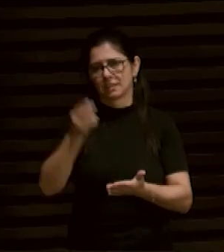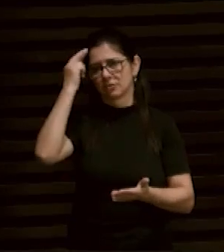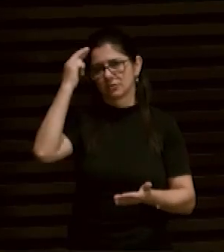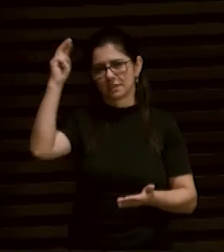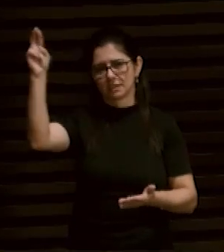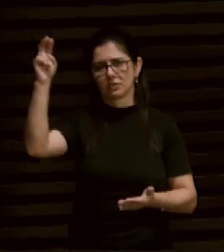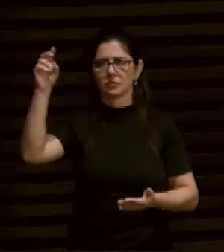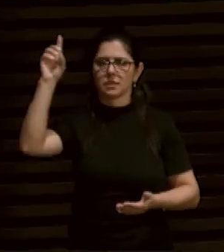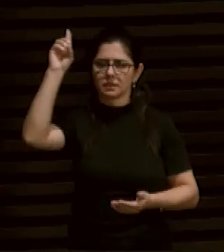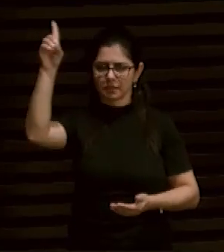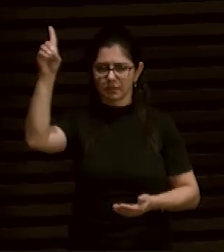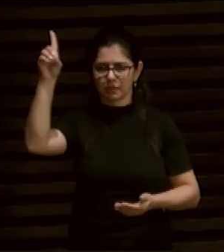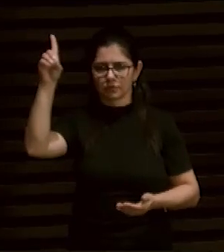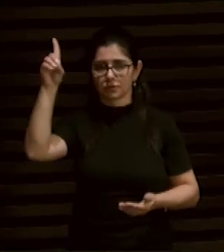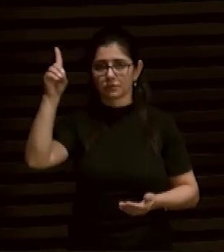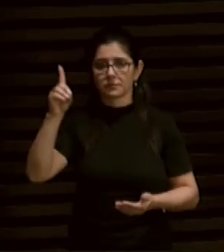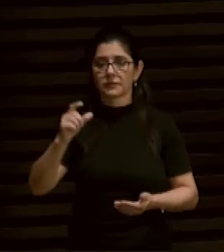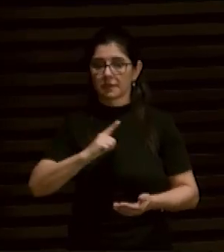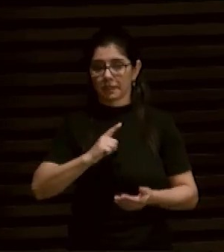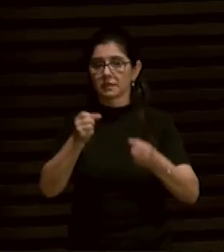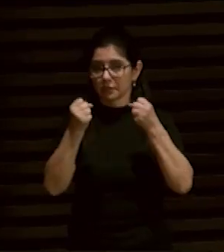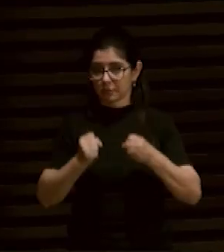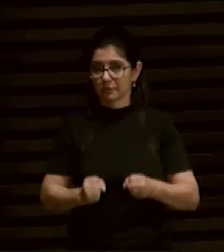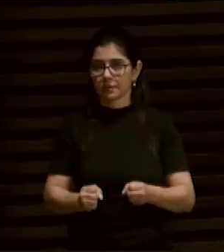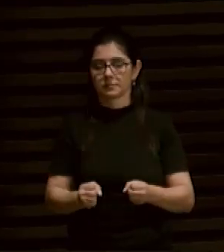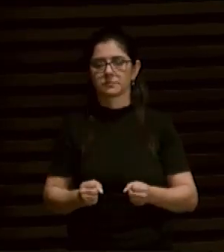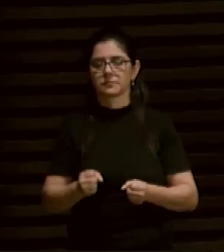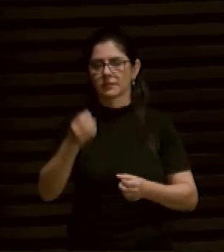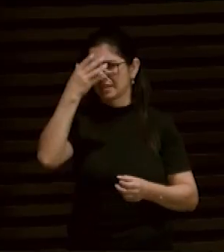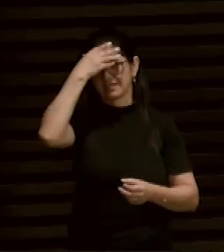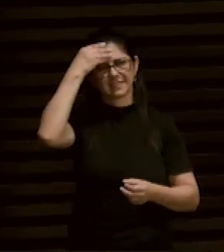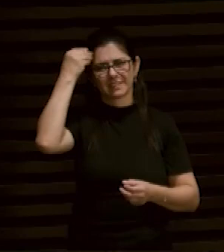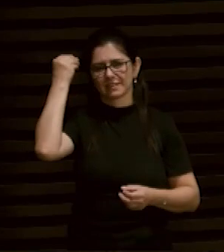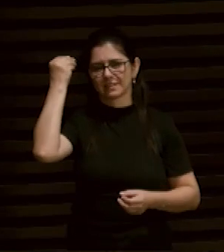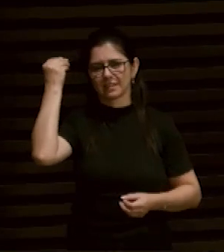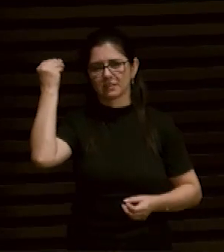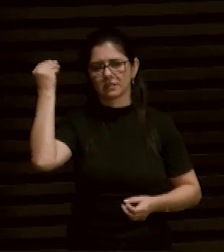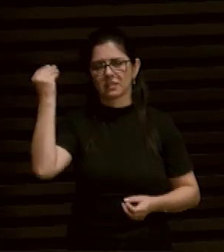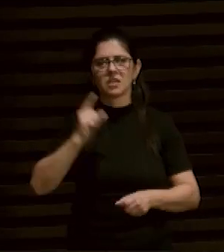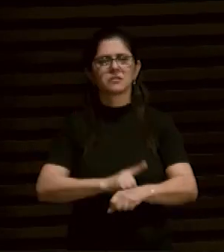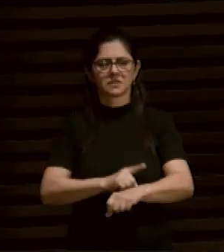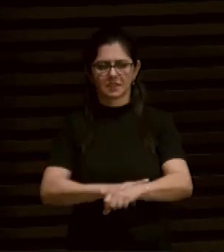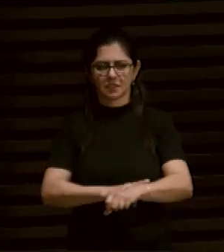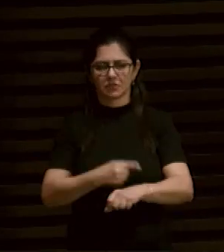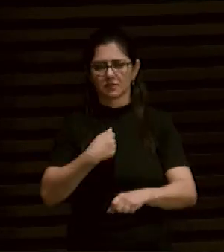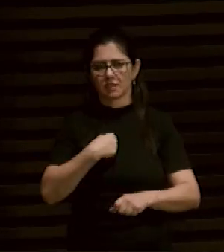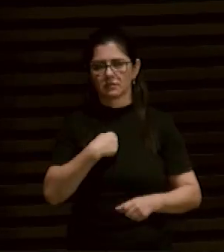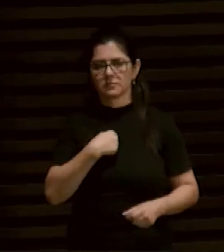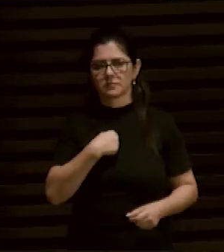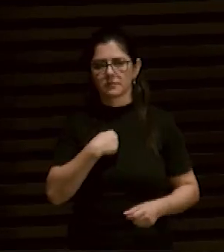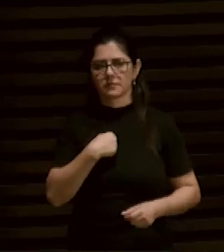Deus reside esse poder. Eu nunca vou me esquecer de quando eu tinha acabado de conhecer o Senhor, tinha acabado de ser convertido por